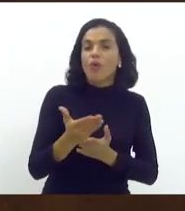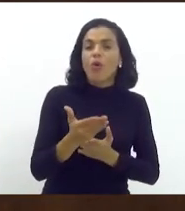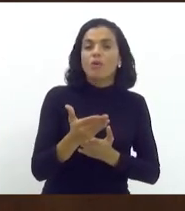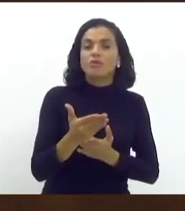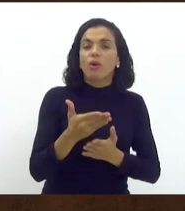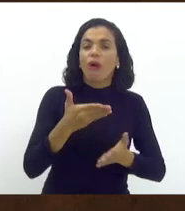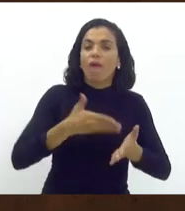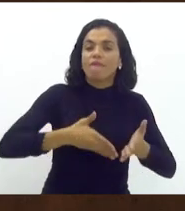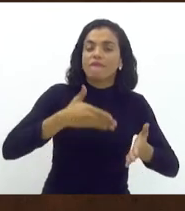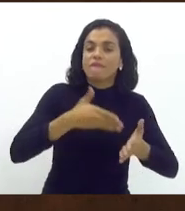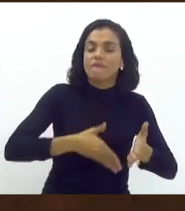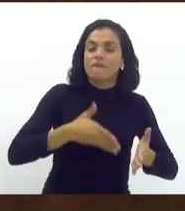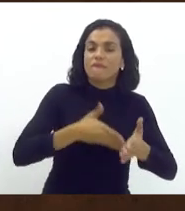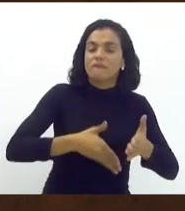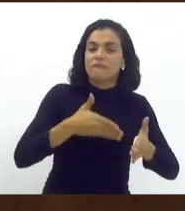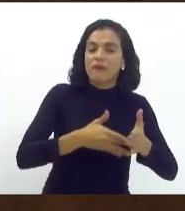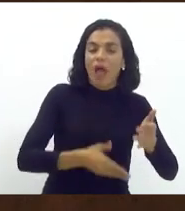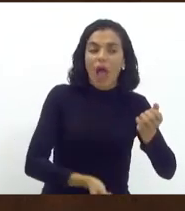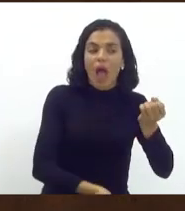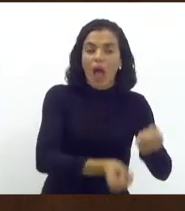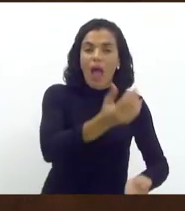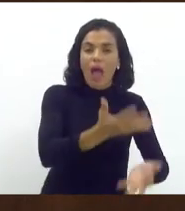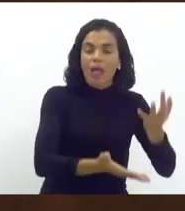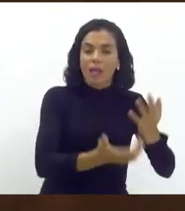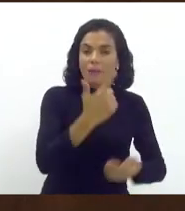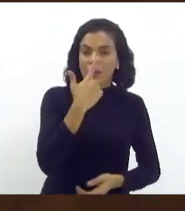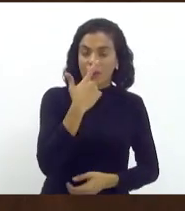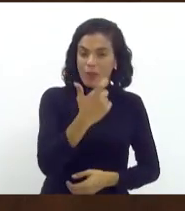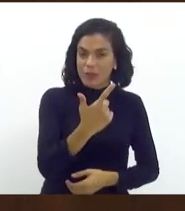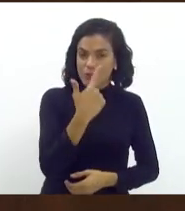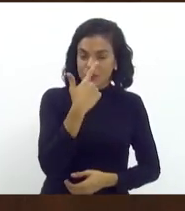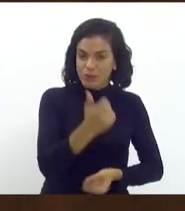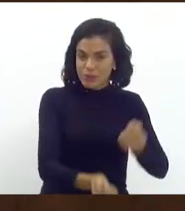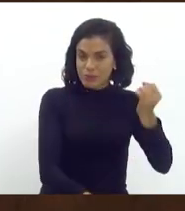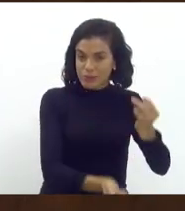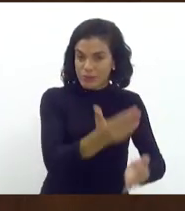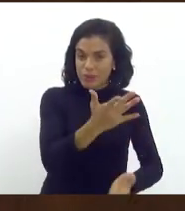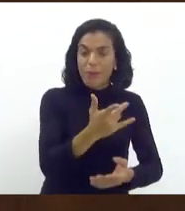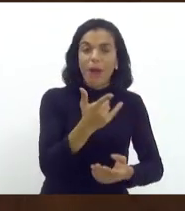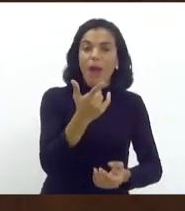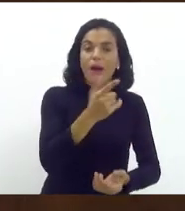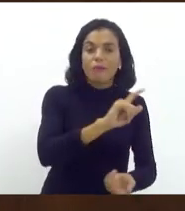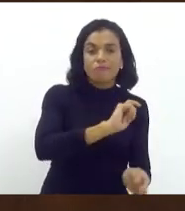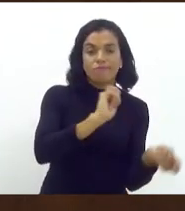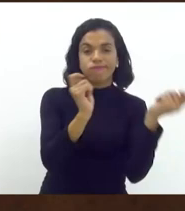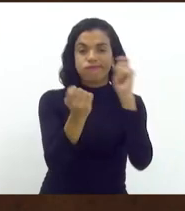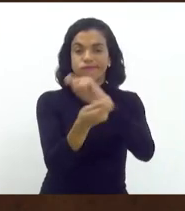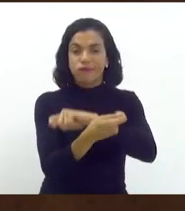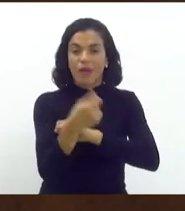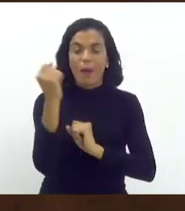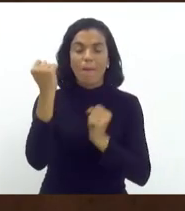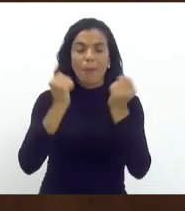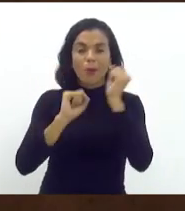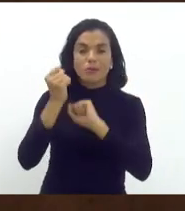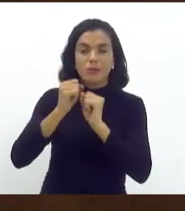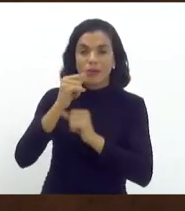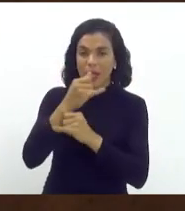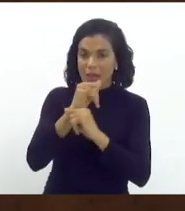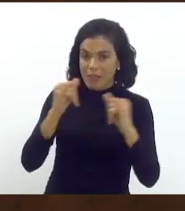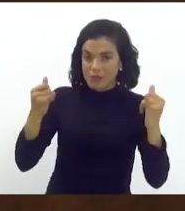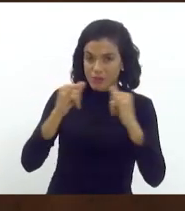inviabilizar a queima do lixo até mesmo para a produção de energia que é